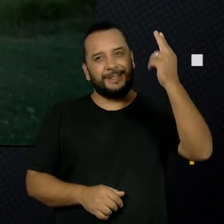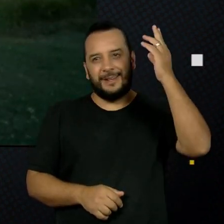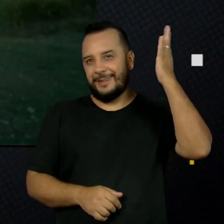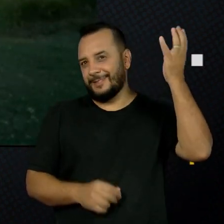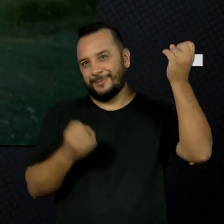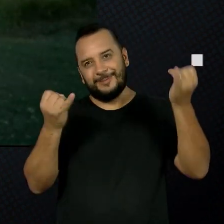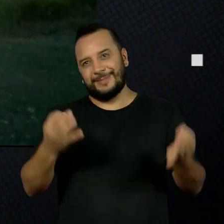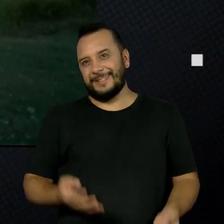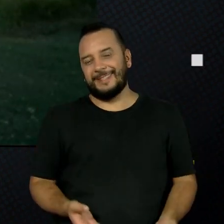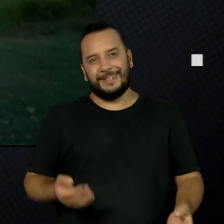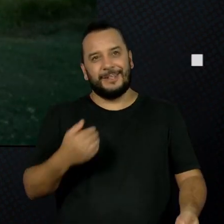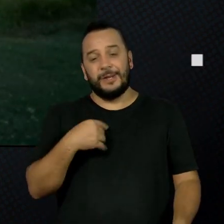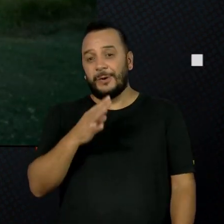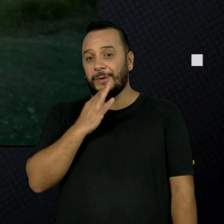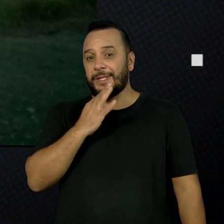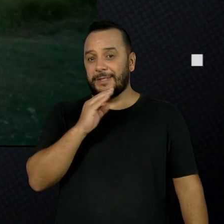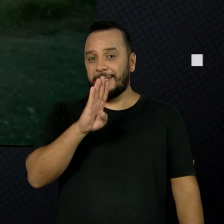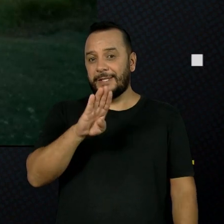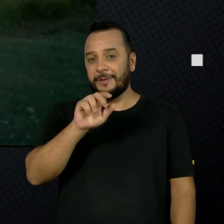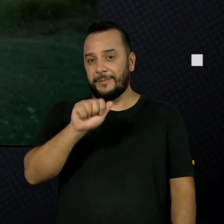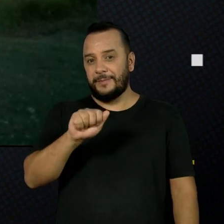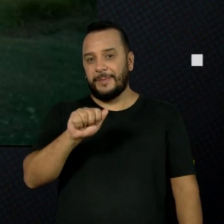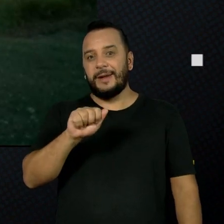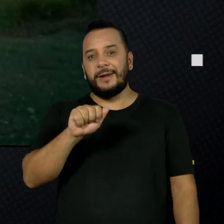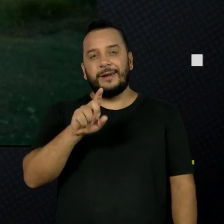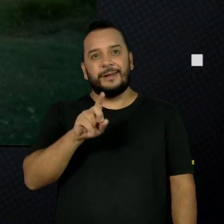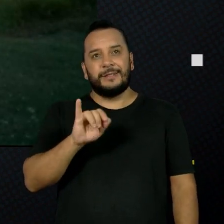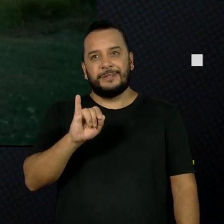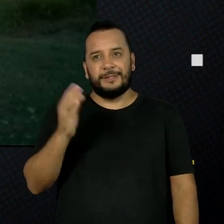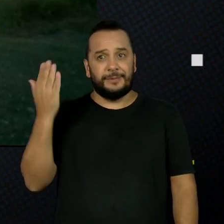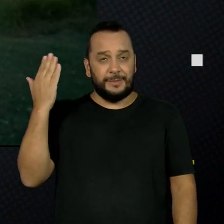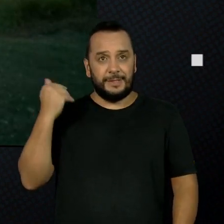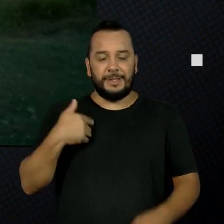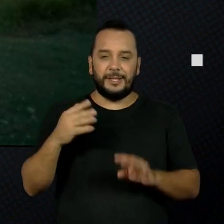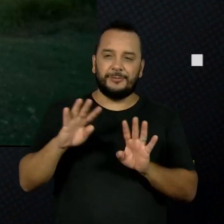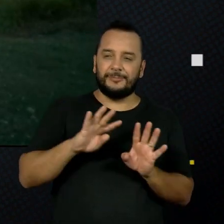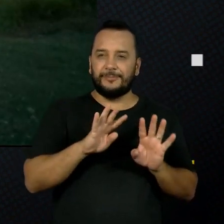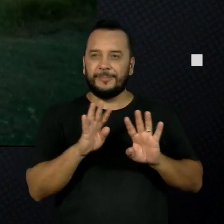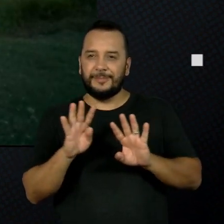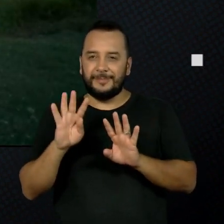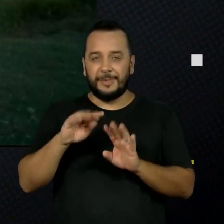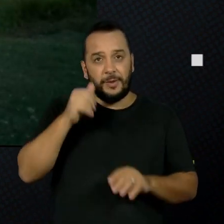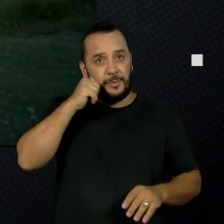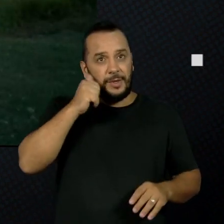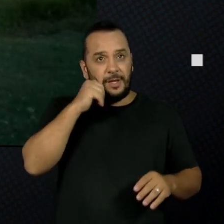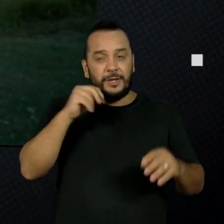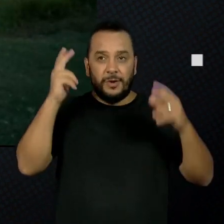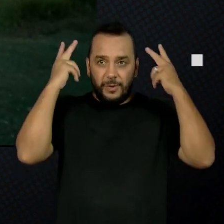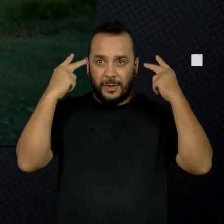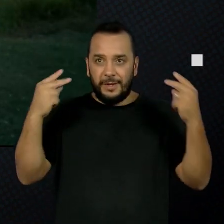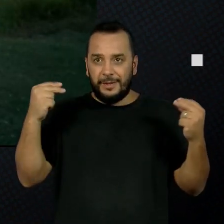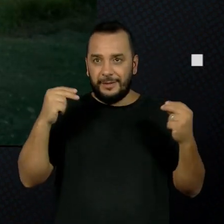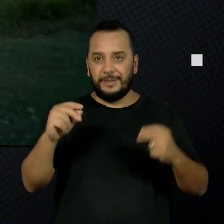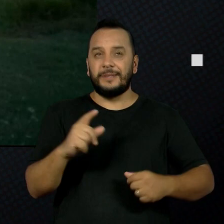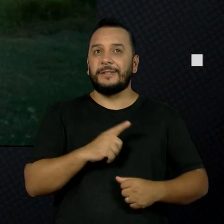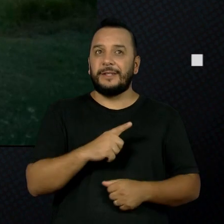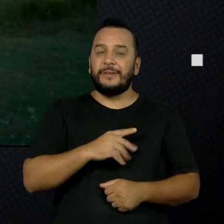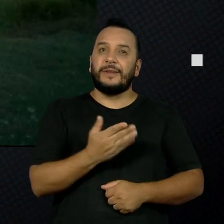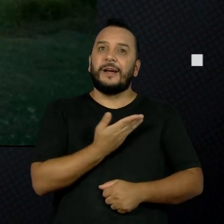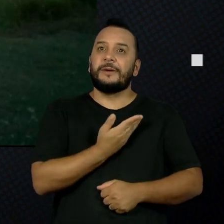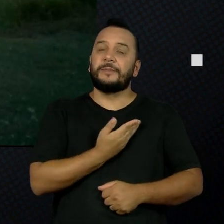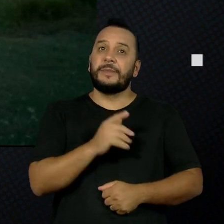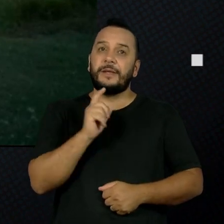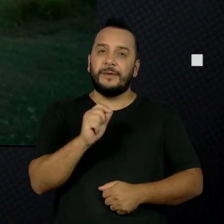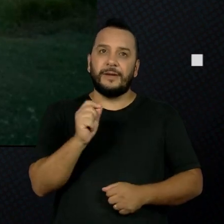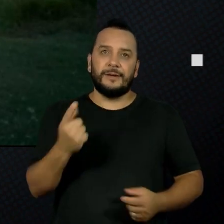Deus, olha, conheci Badia Assad na época do musical Mulheres de Holanda. Foi através, na verdade, de um grande amigo meu,